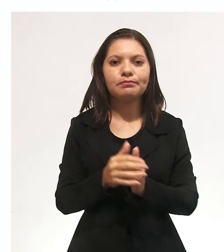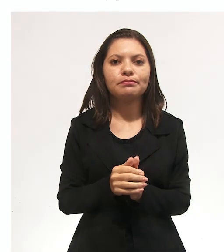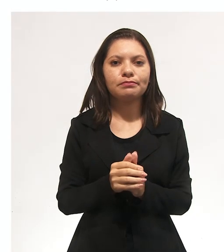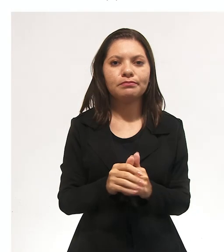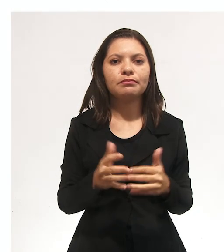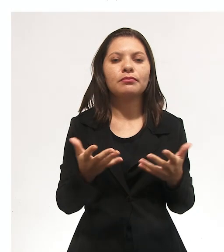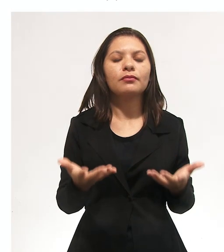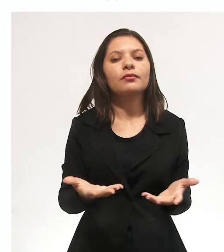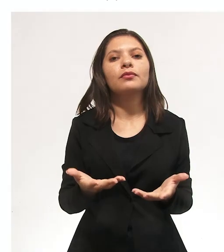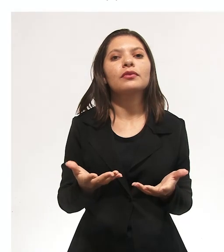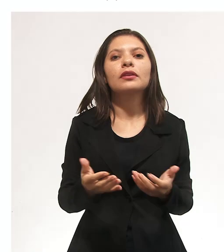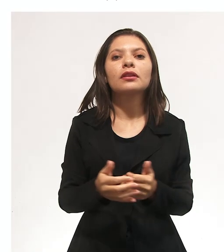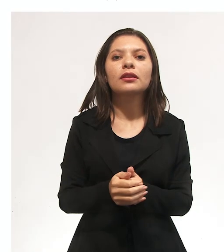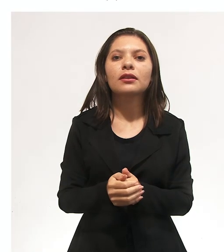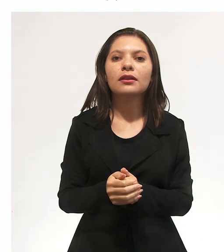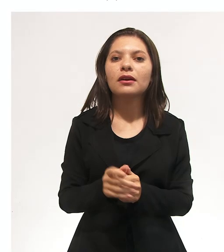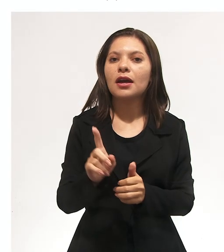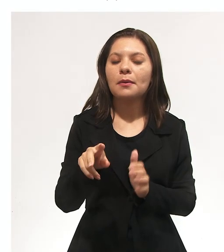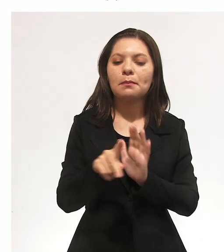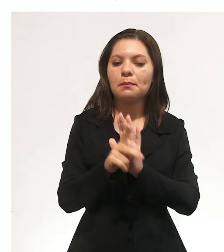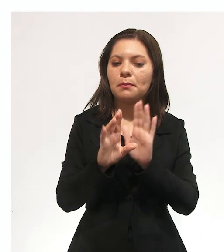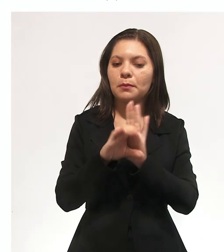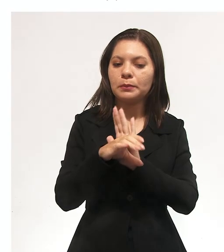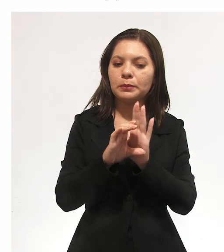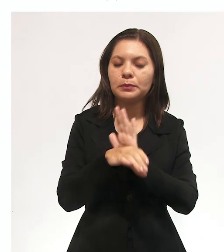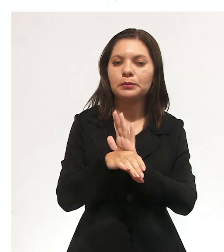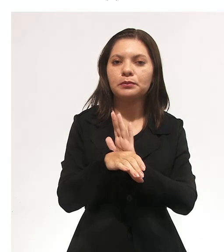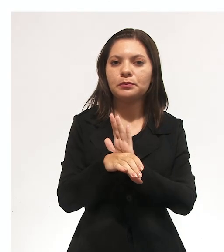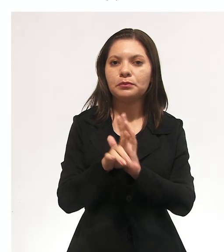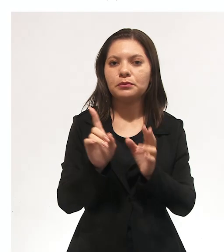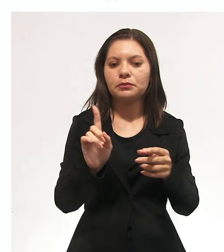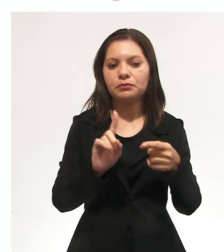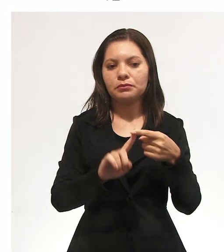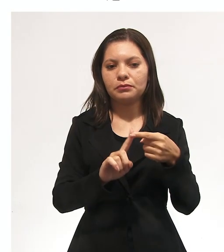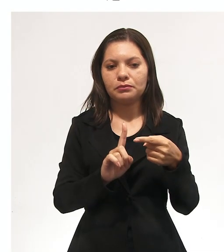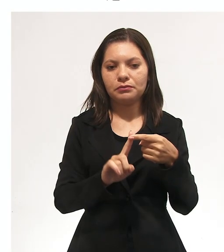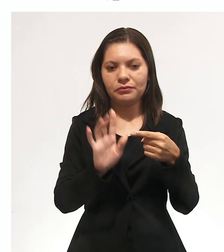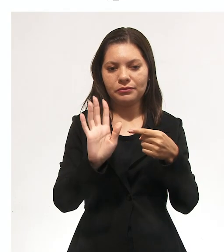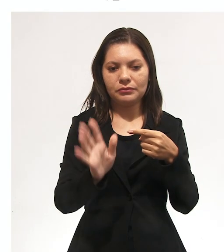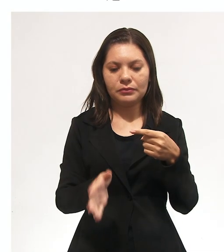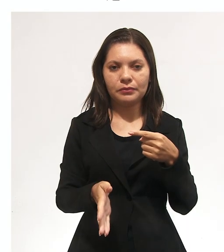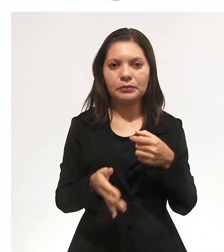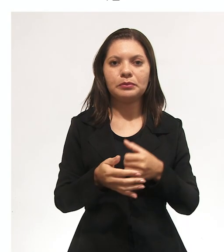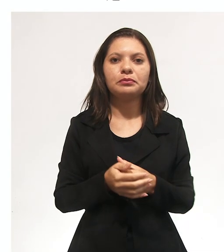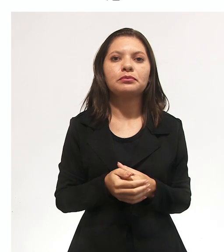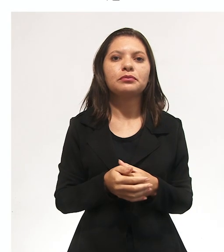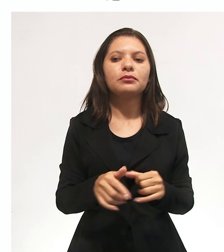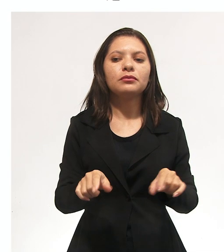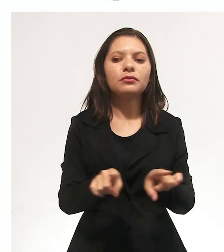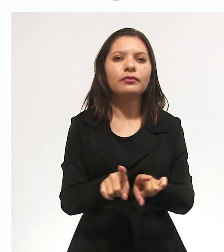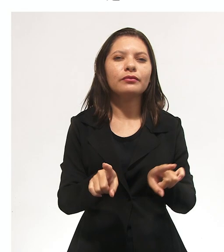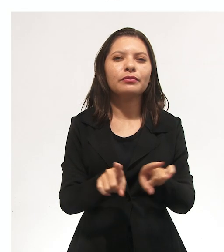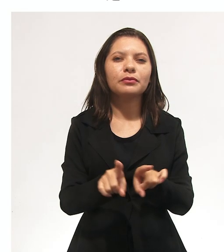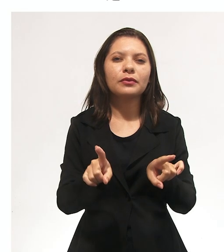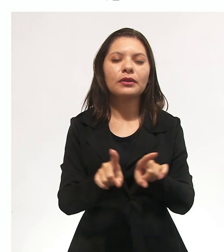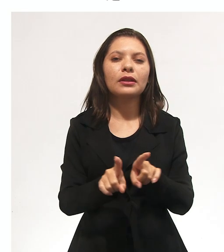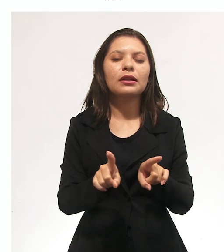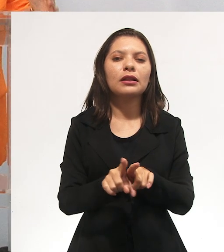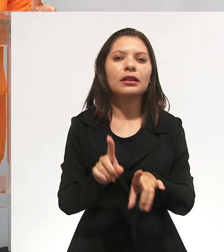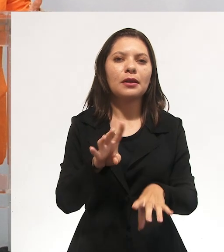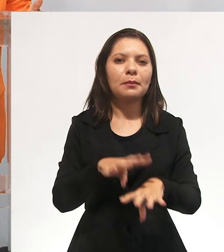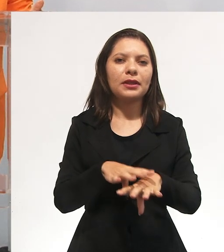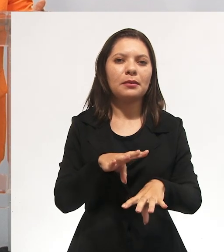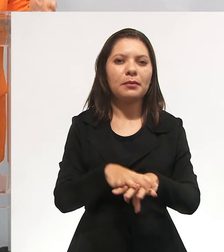essa é a nossa definição de juros simples. Além na matemática, além da